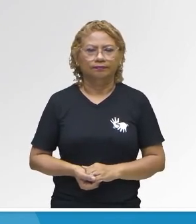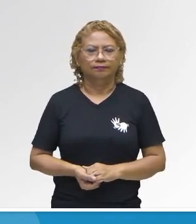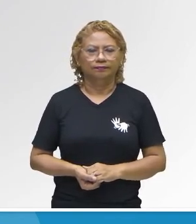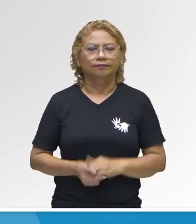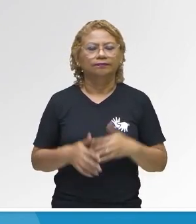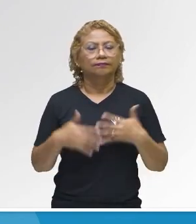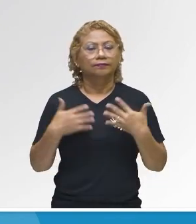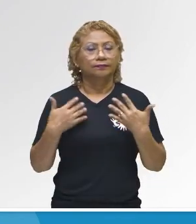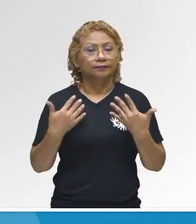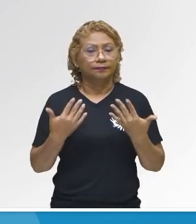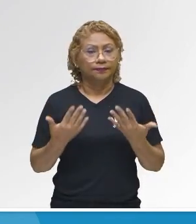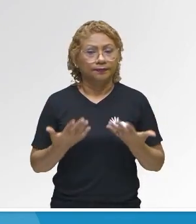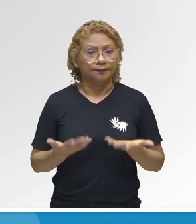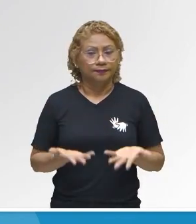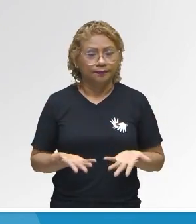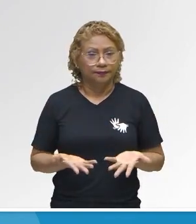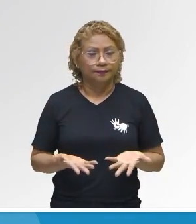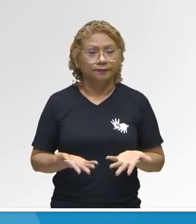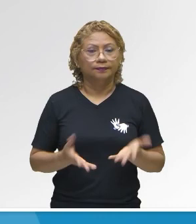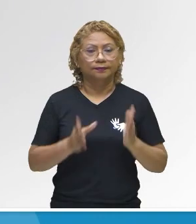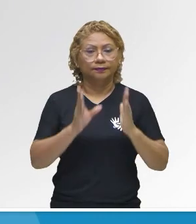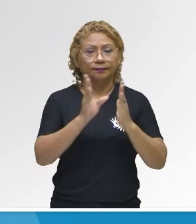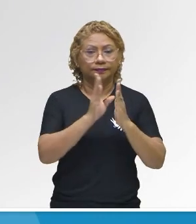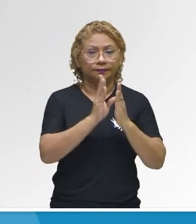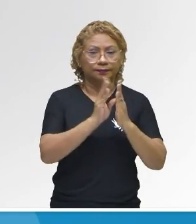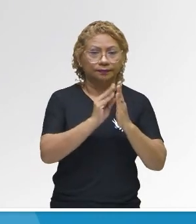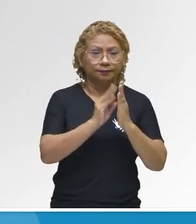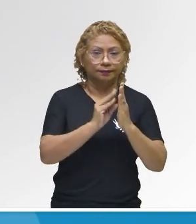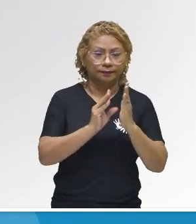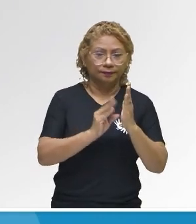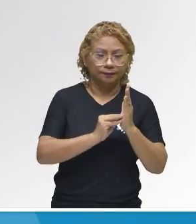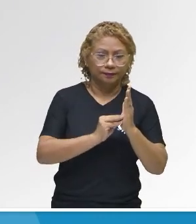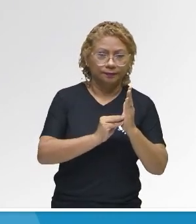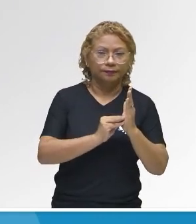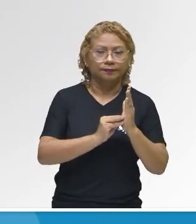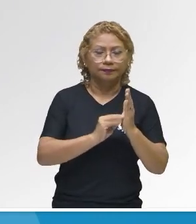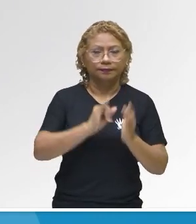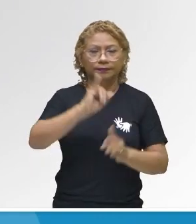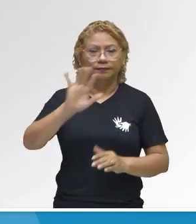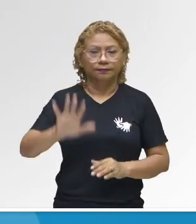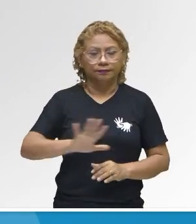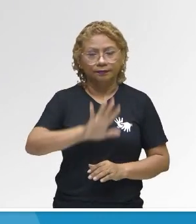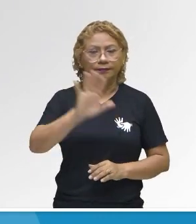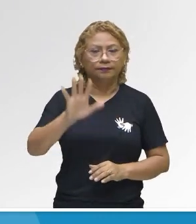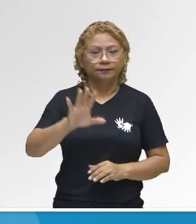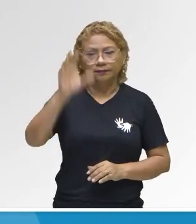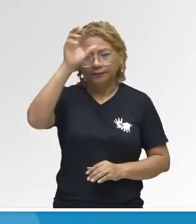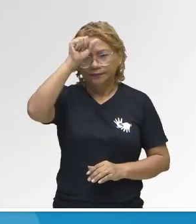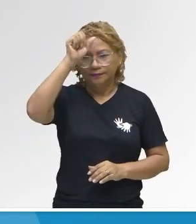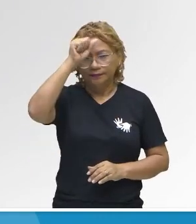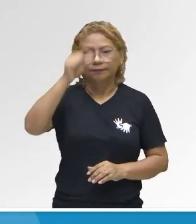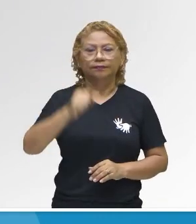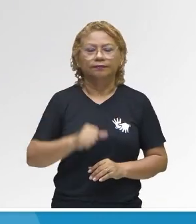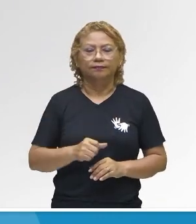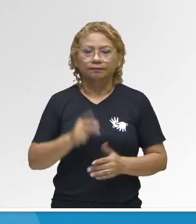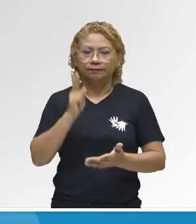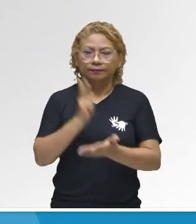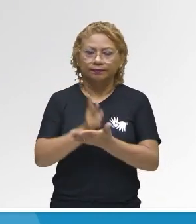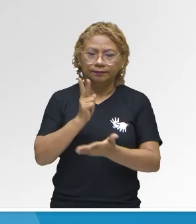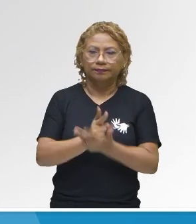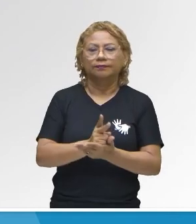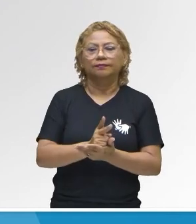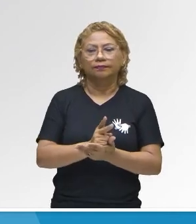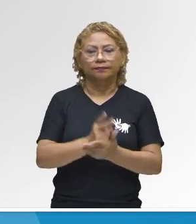Então, esse conteúdo de projeção ortogonal a gente vai trabalhar sempre dessa forma. Projetando a